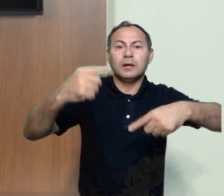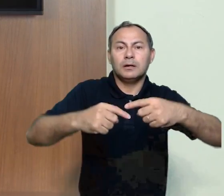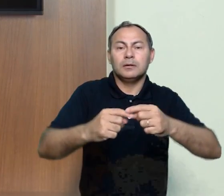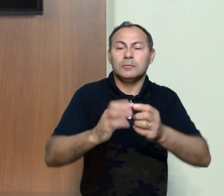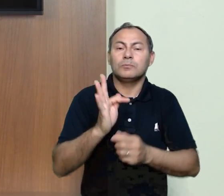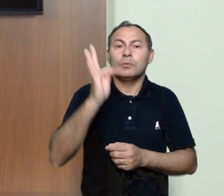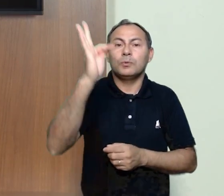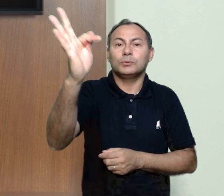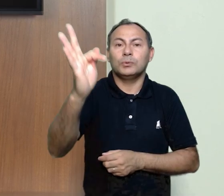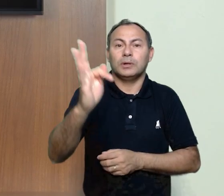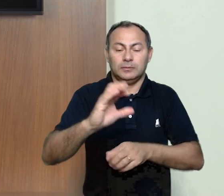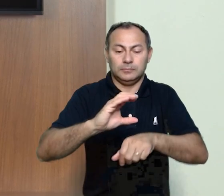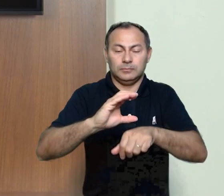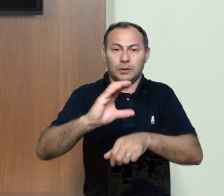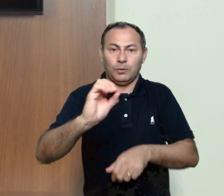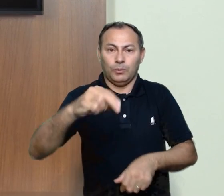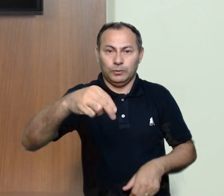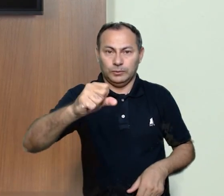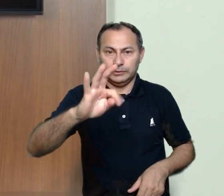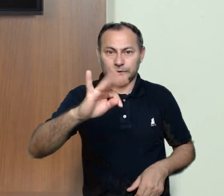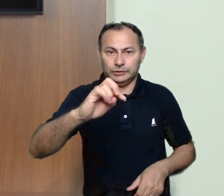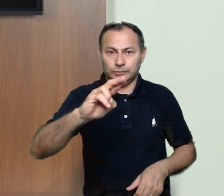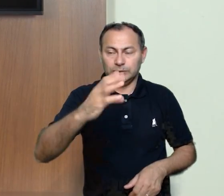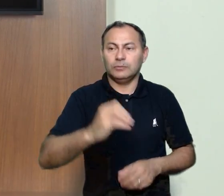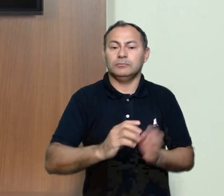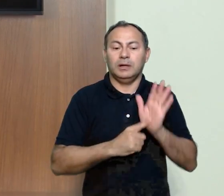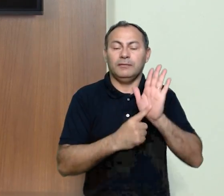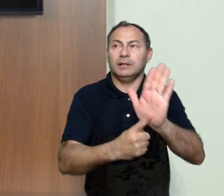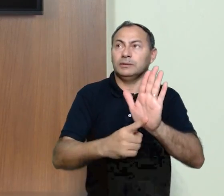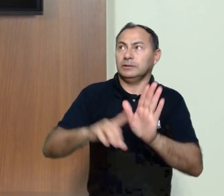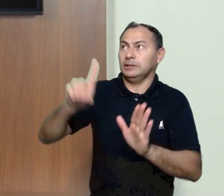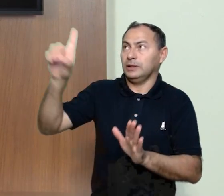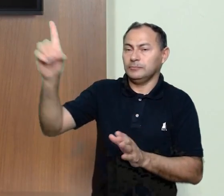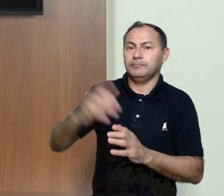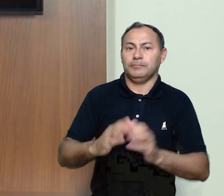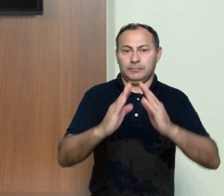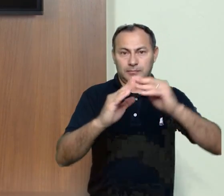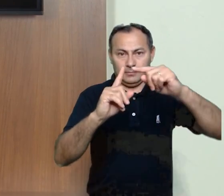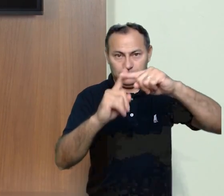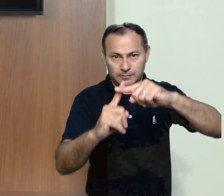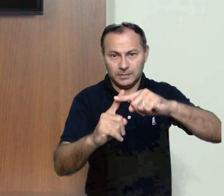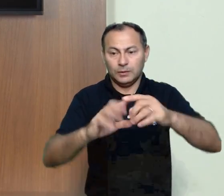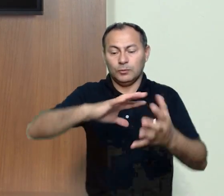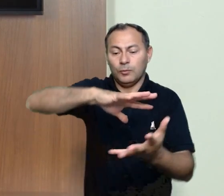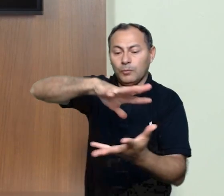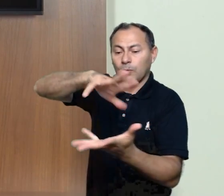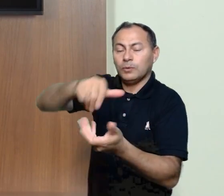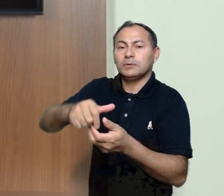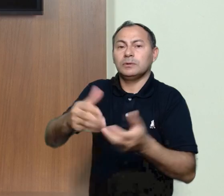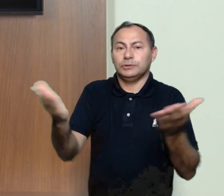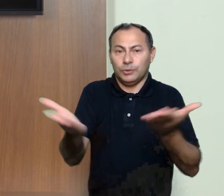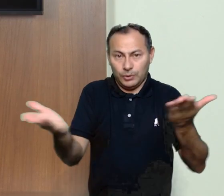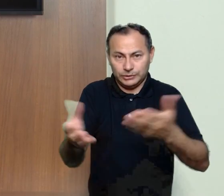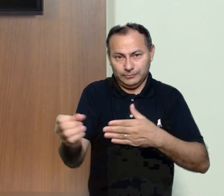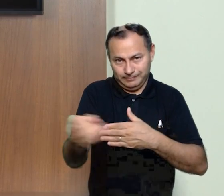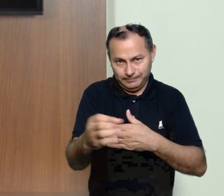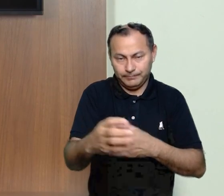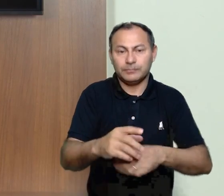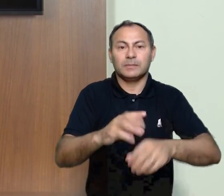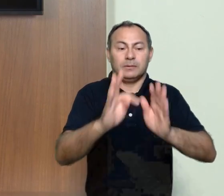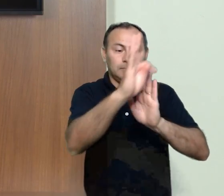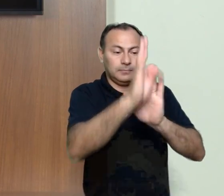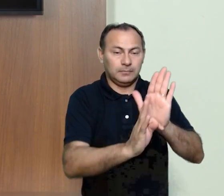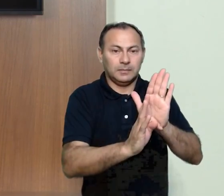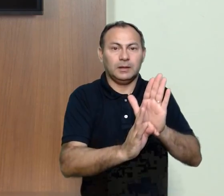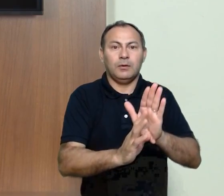da futura Constituição sobre a revelação divina, a Igreja no mundo contemporâneo, o